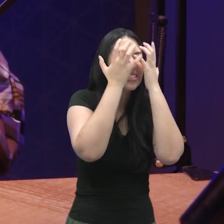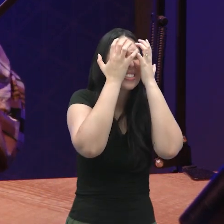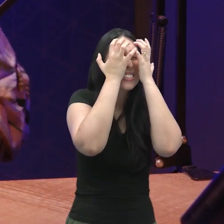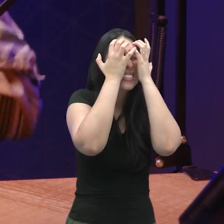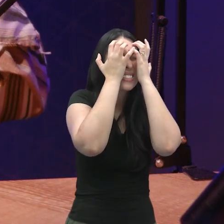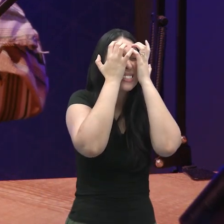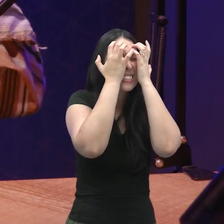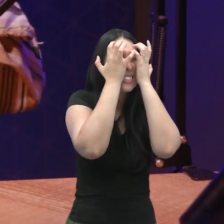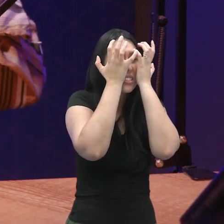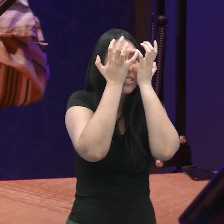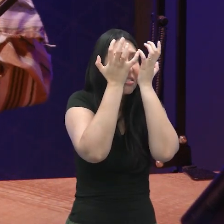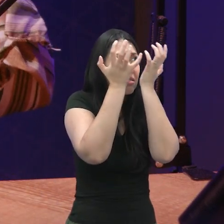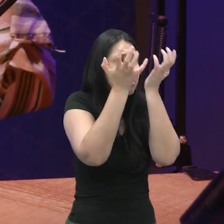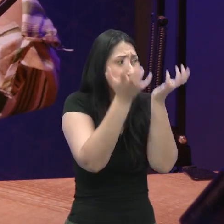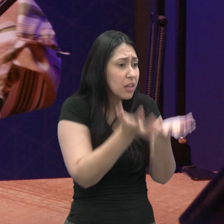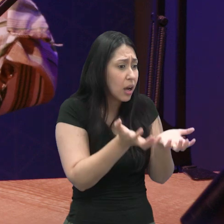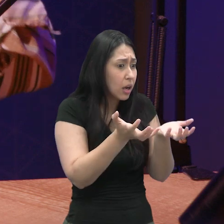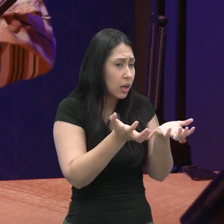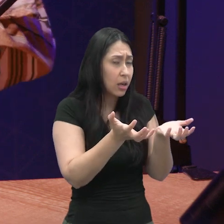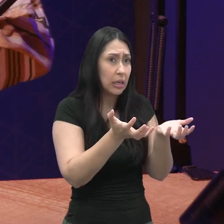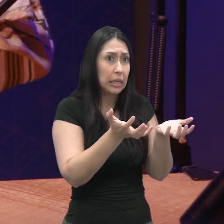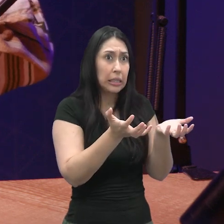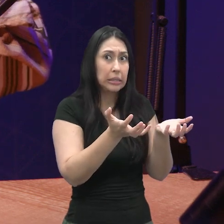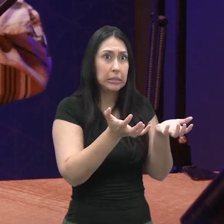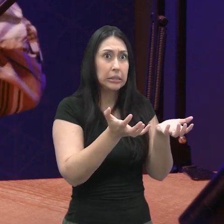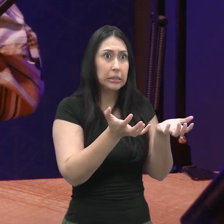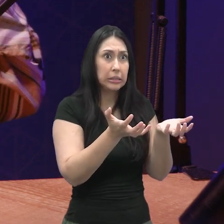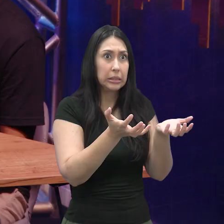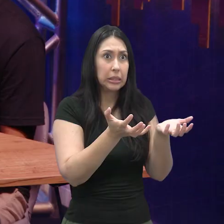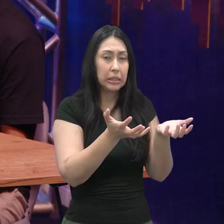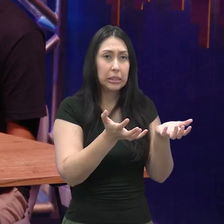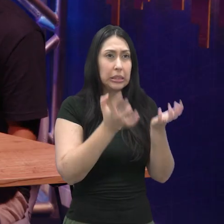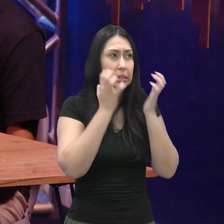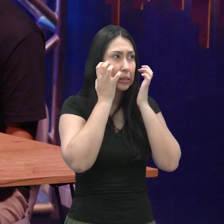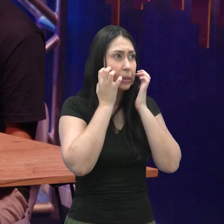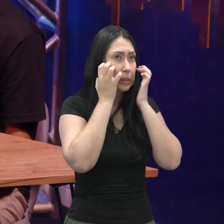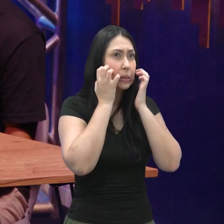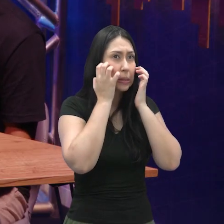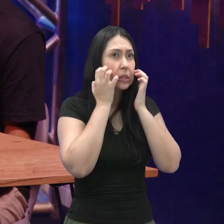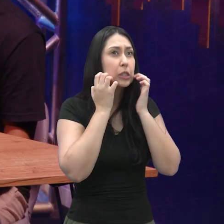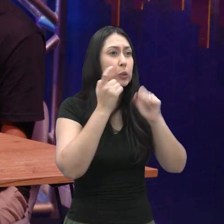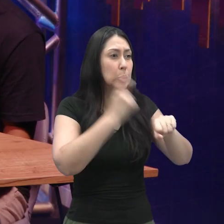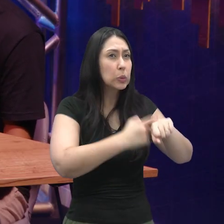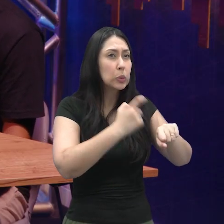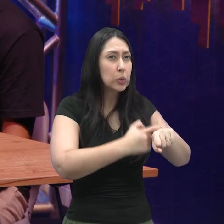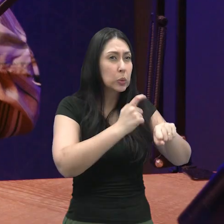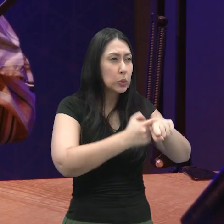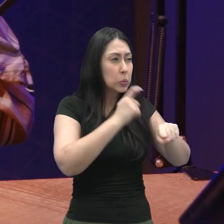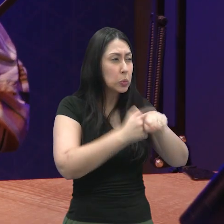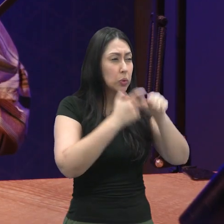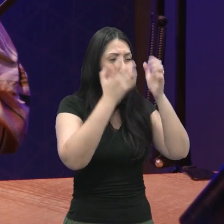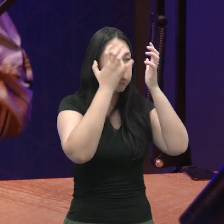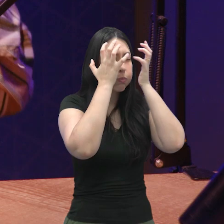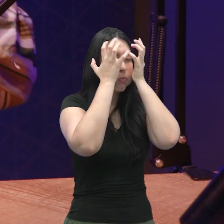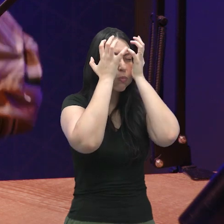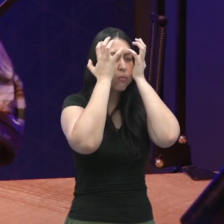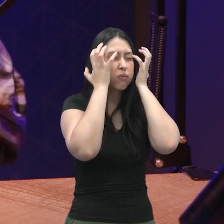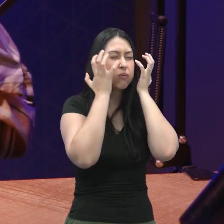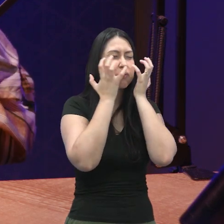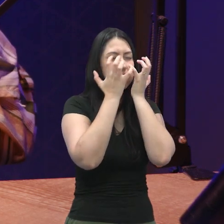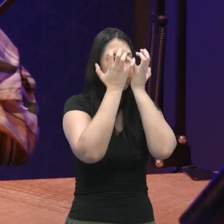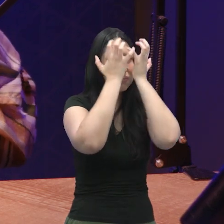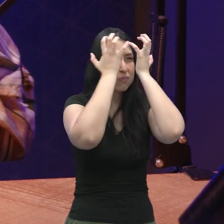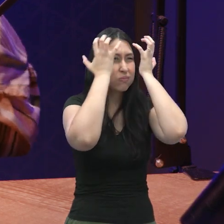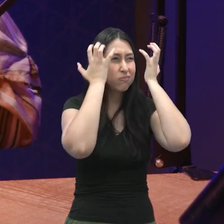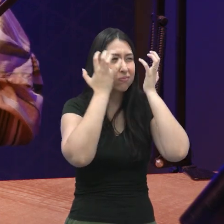que ela vai descascar inteira, né? Ela vai virar uma casca, né? Exatamente, uma cicatriz. casca, né? De machucado.